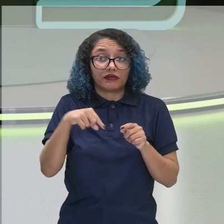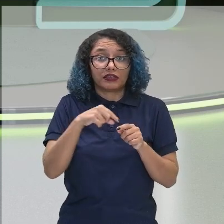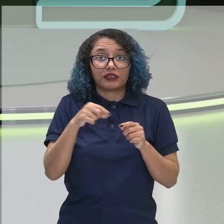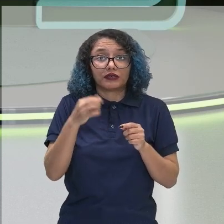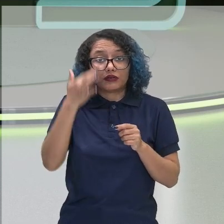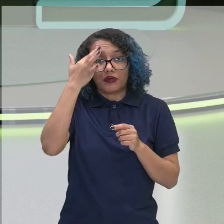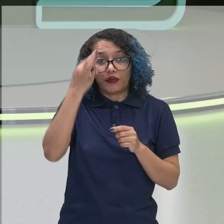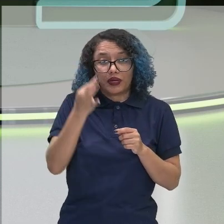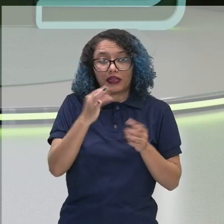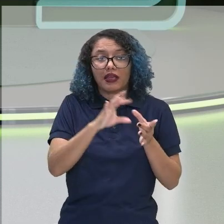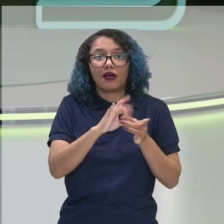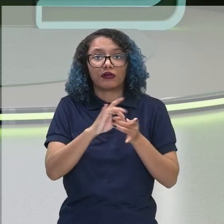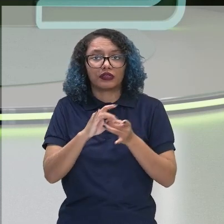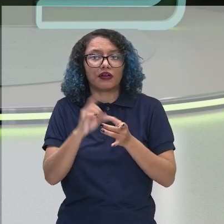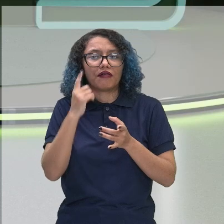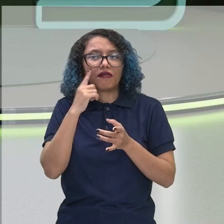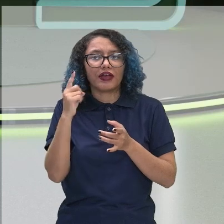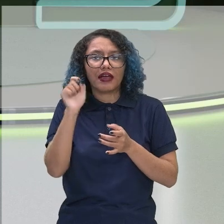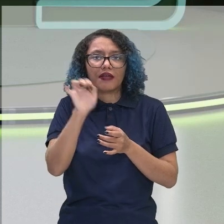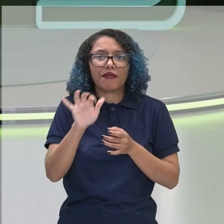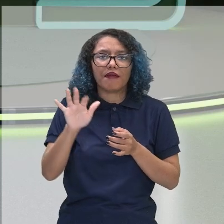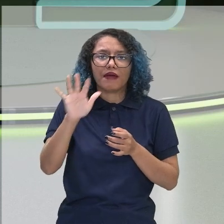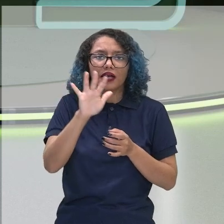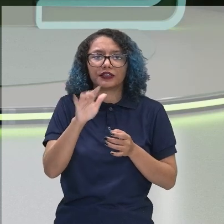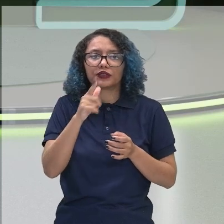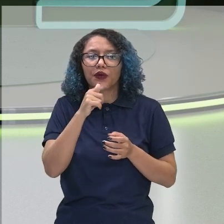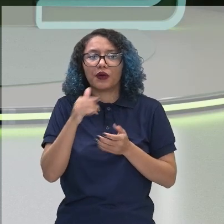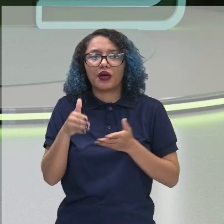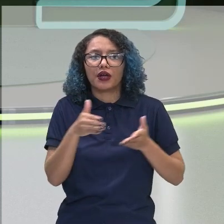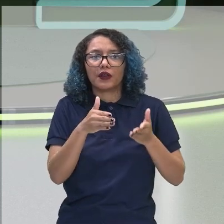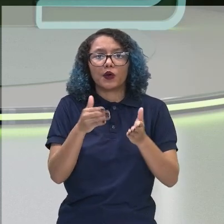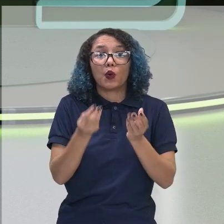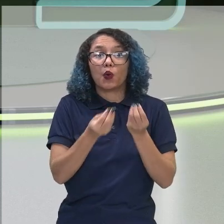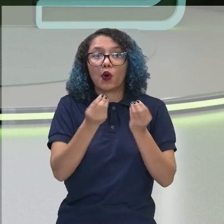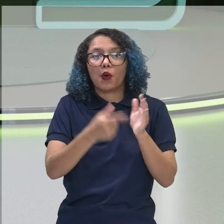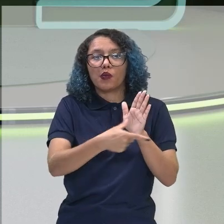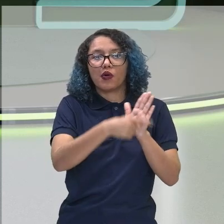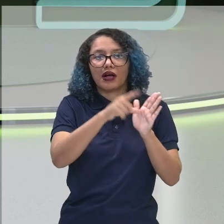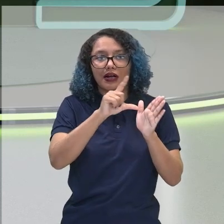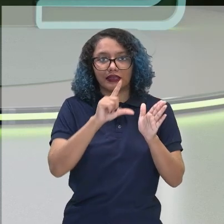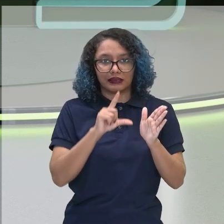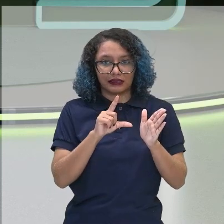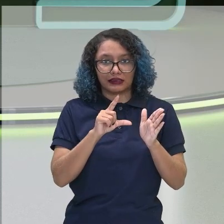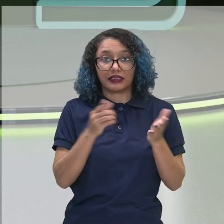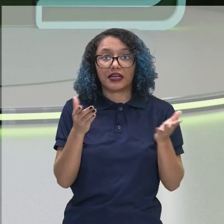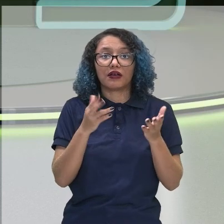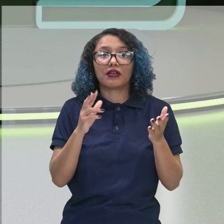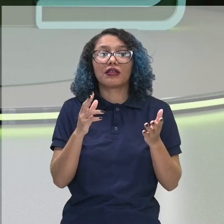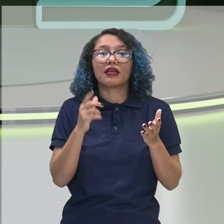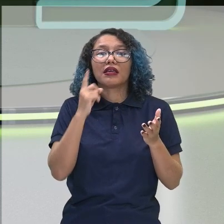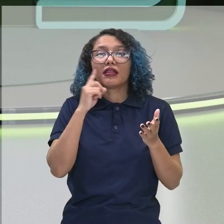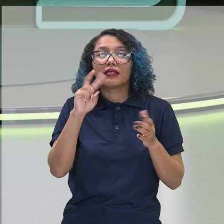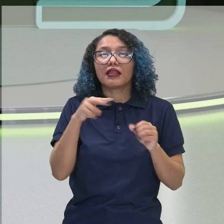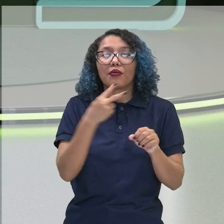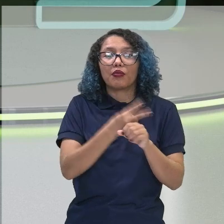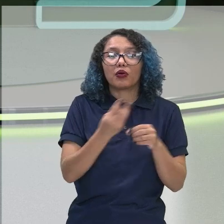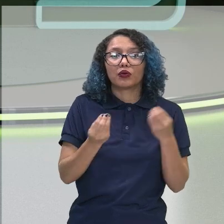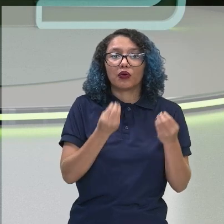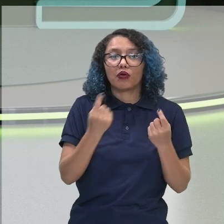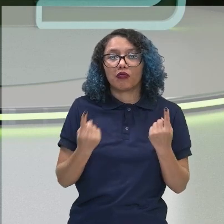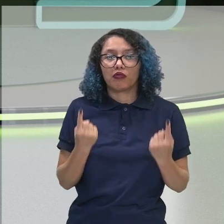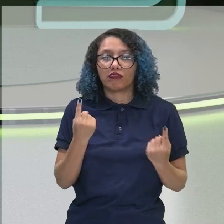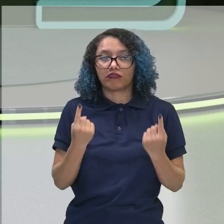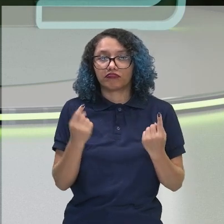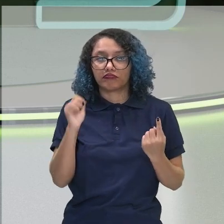contexto, observe aqui, olha, o curso do rio, como ele era antes e como ele ficou depois, tá?